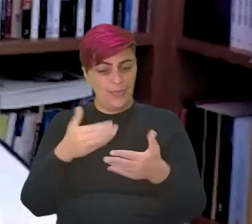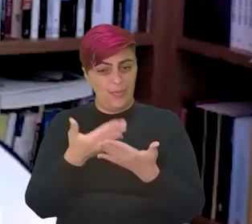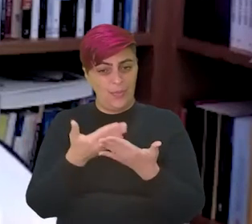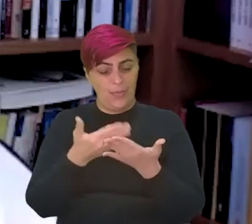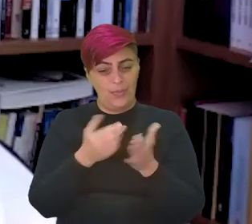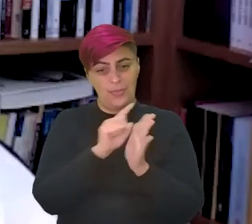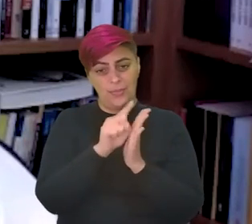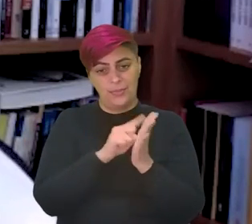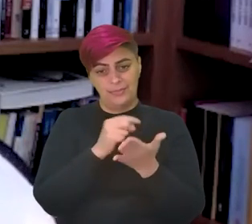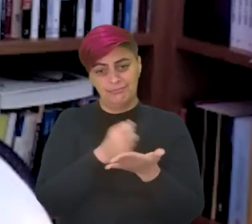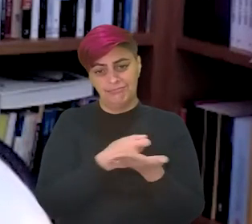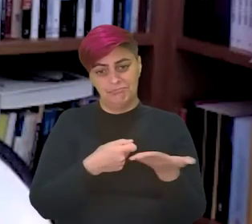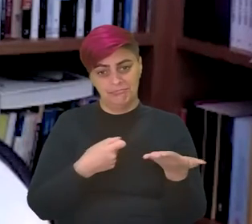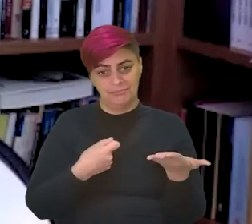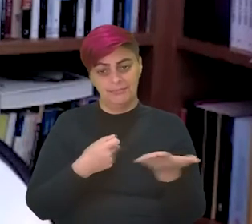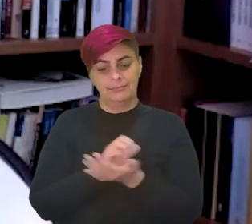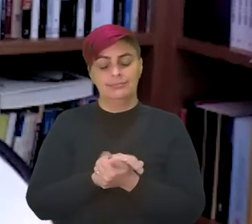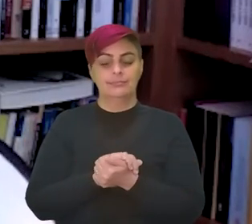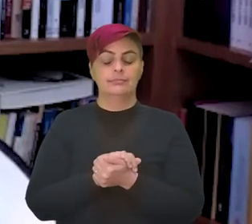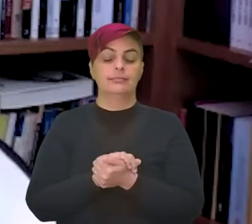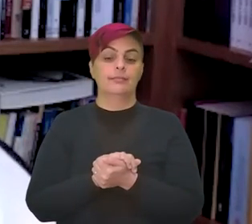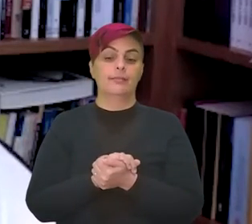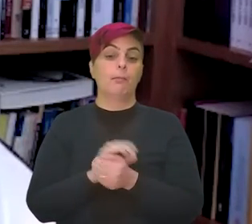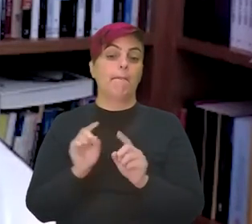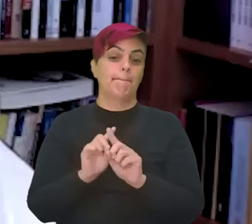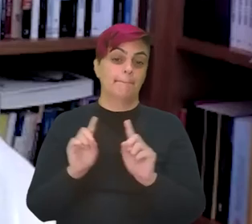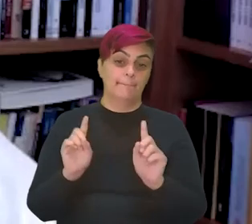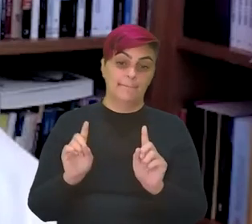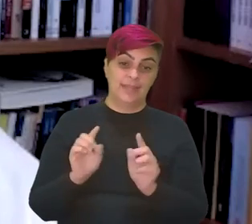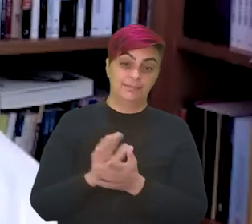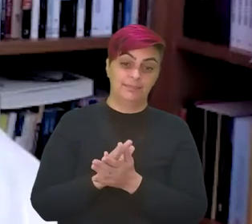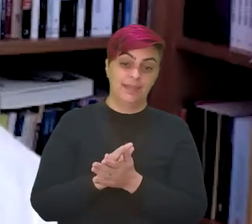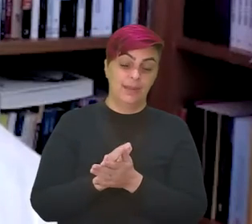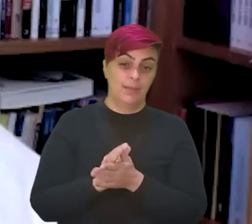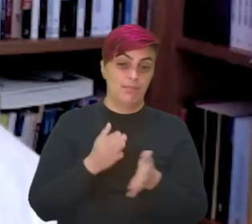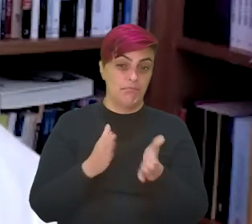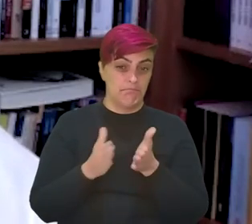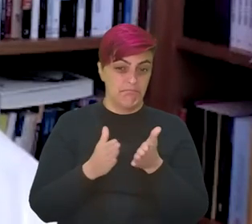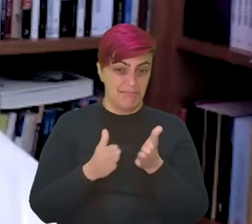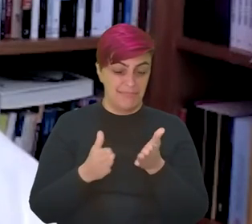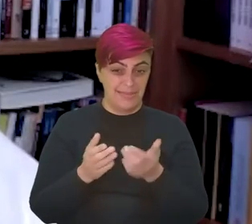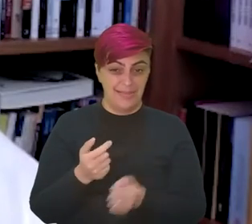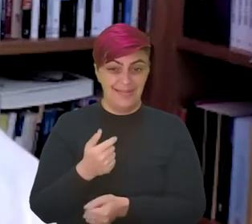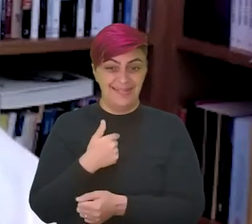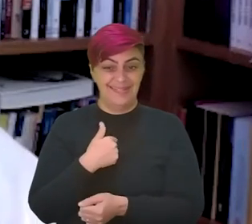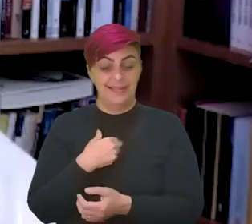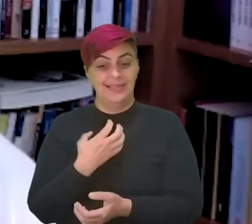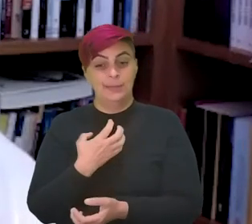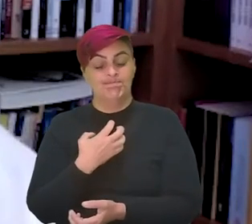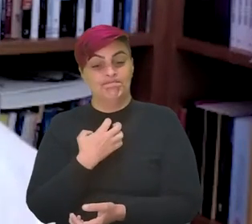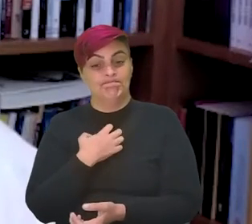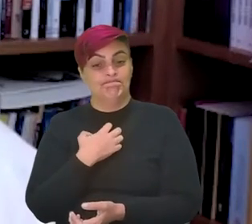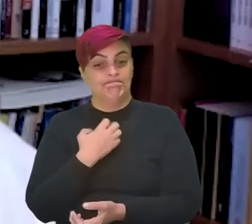era o quente, né, no momento, né? Chegou ao ponto, eu cito com